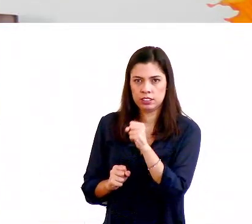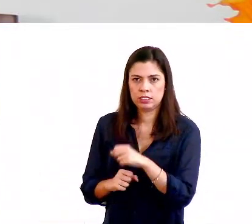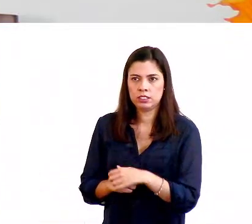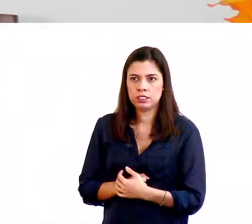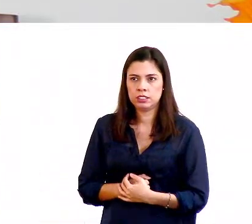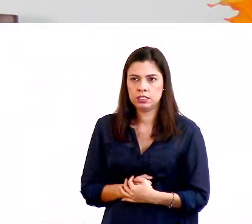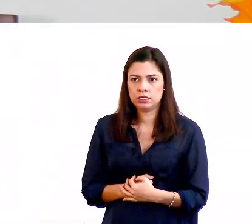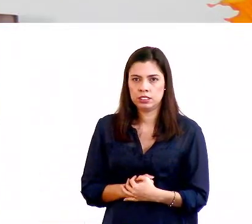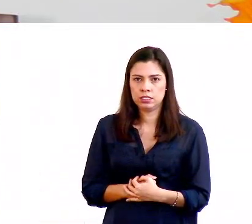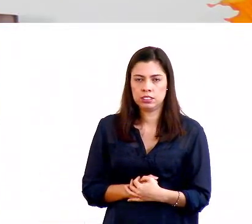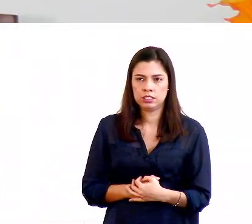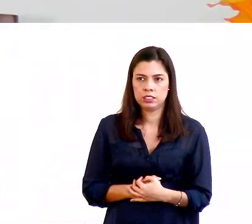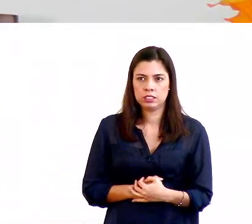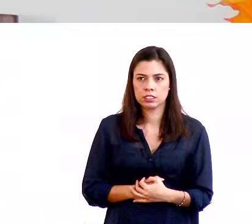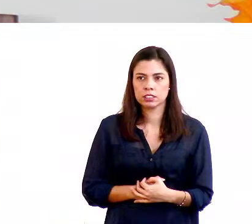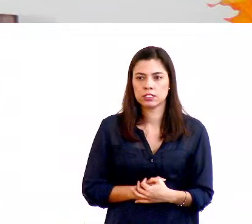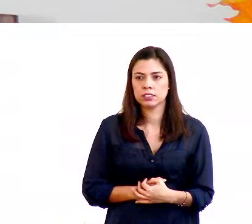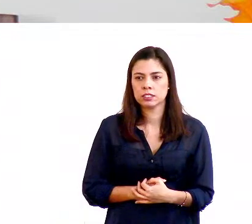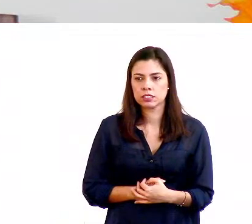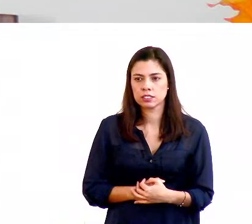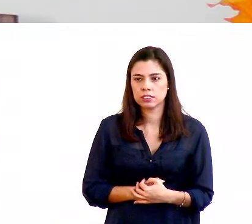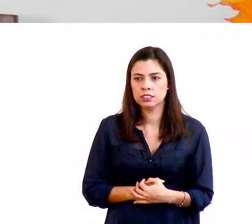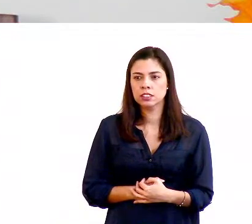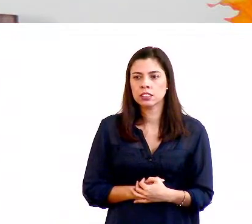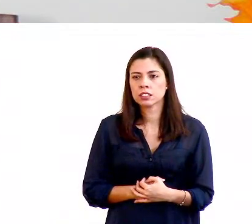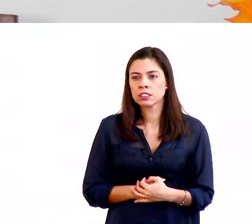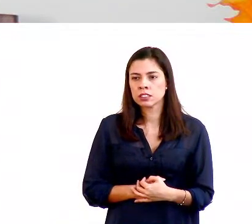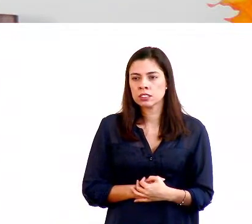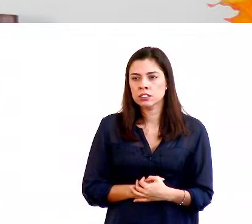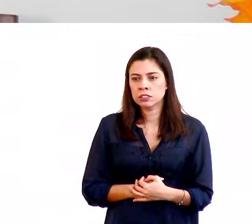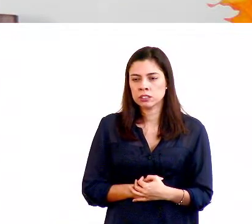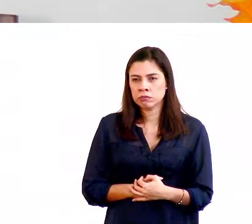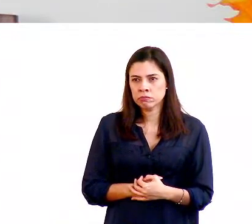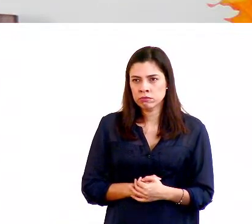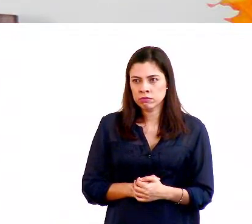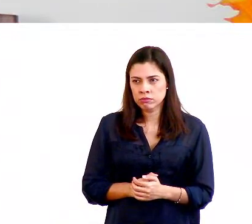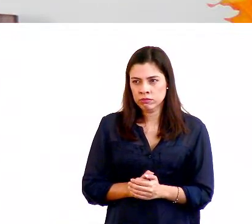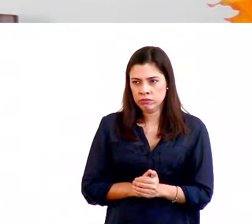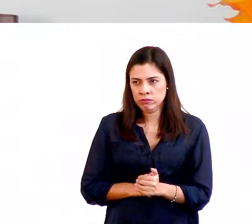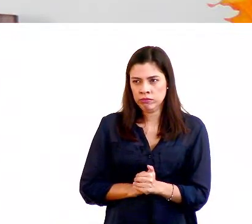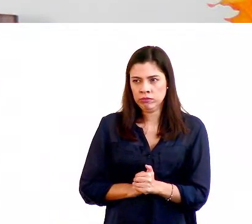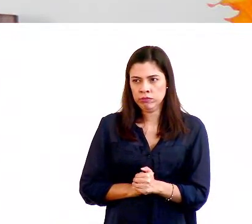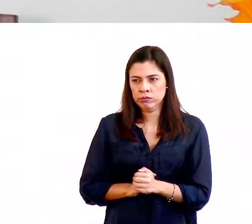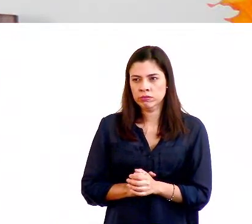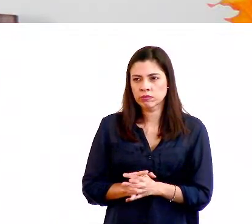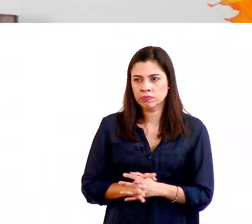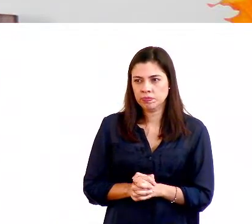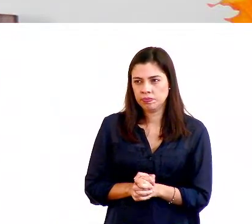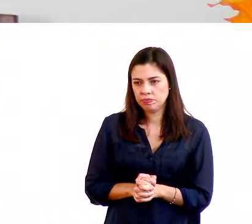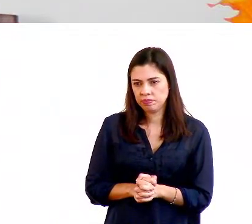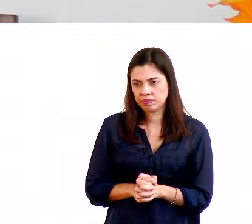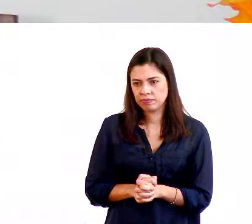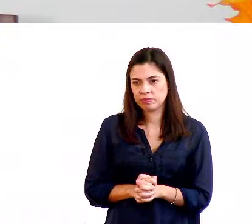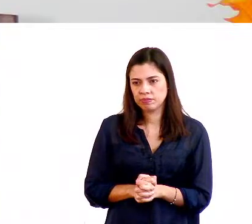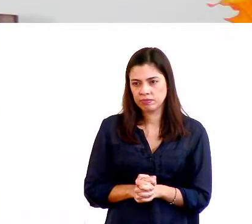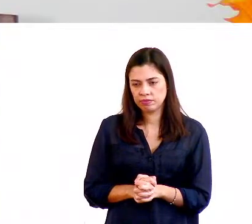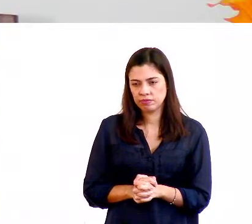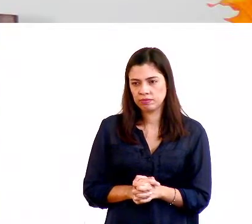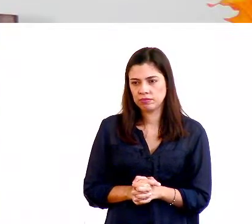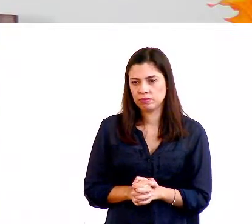e se aloja lá no fundo das profundezas. E é ela que garante que o barco fique